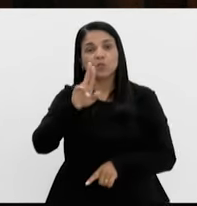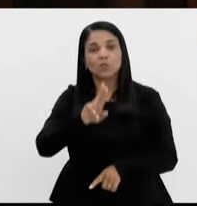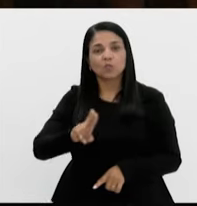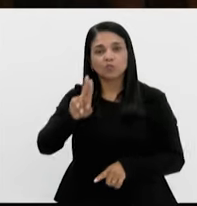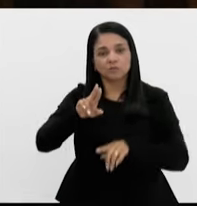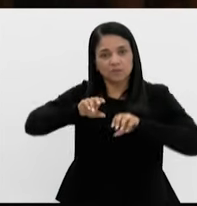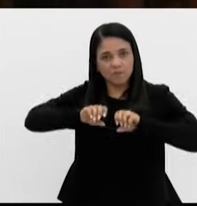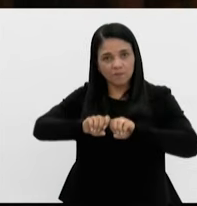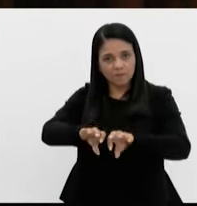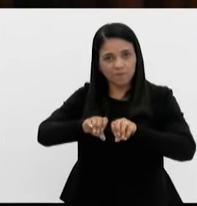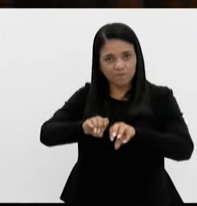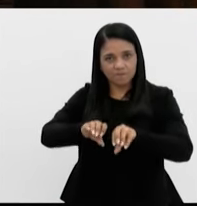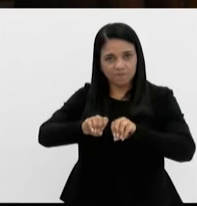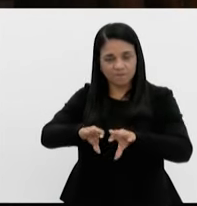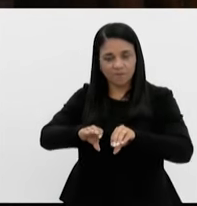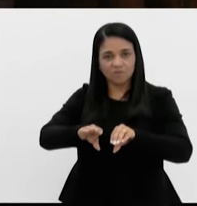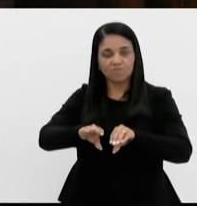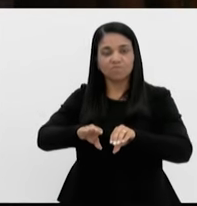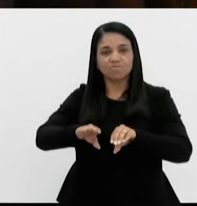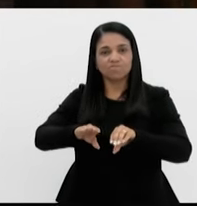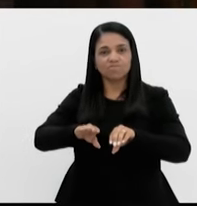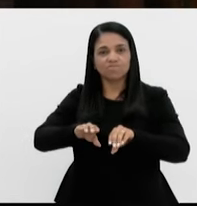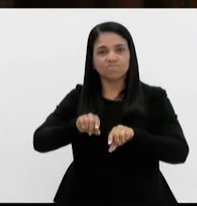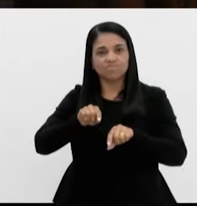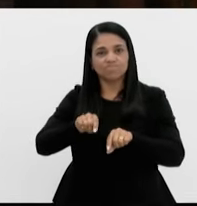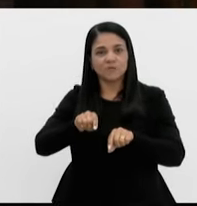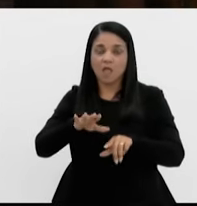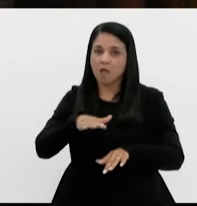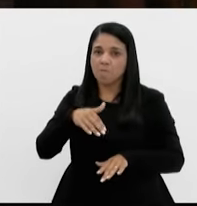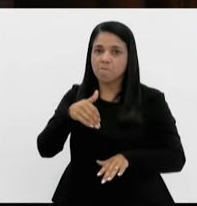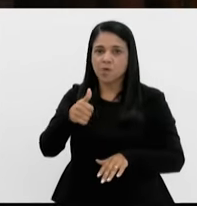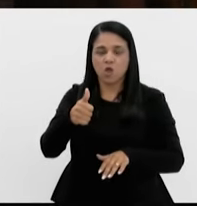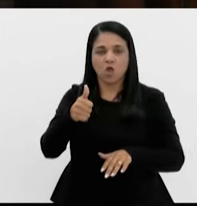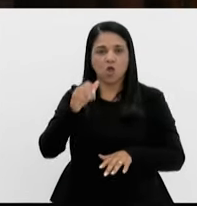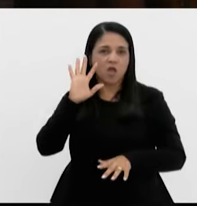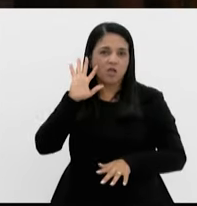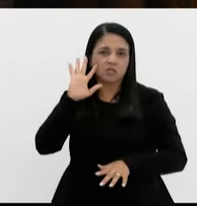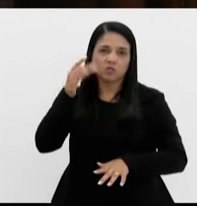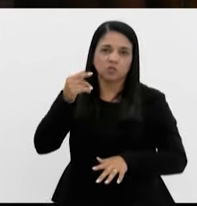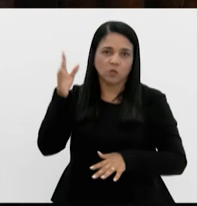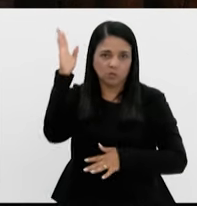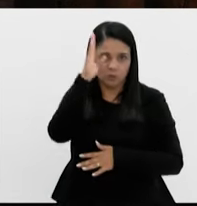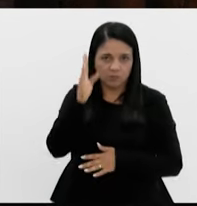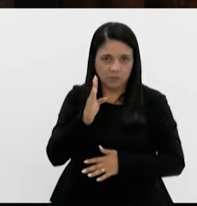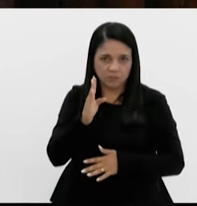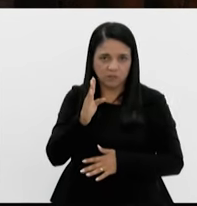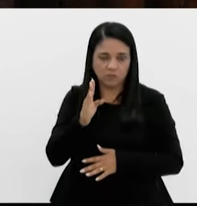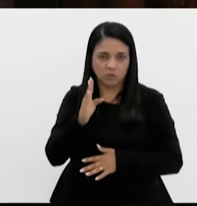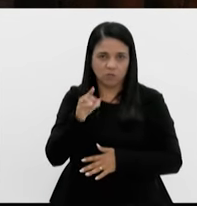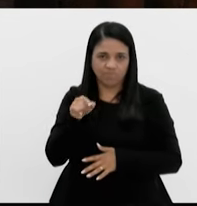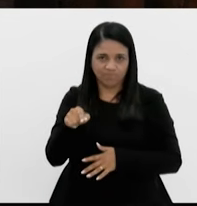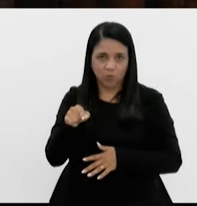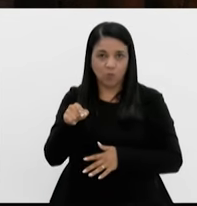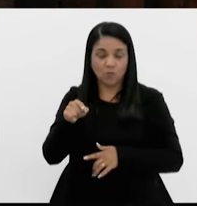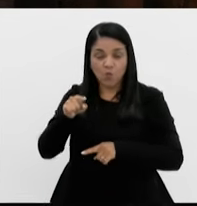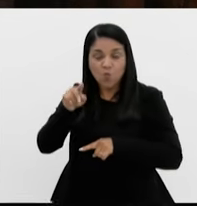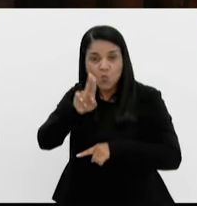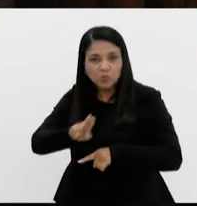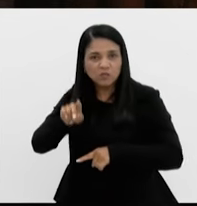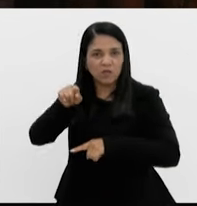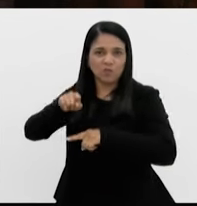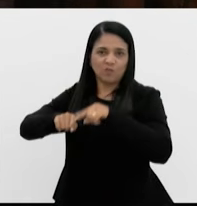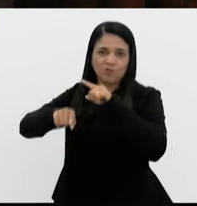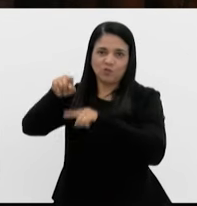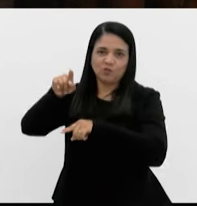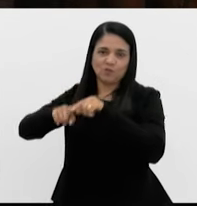educação que é a saída para esse Brasil como instrumento de dominação ideológica então Voss excelência